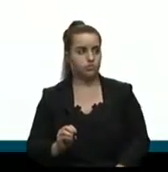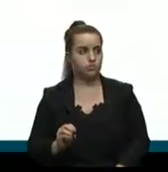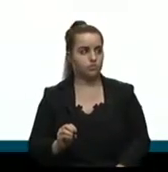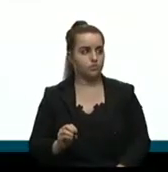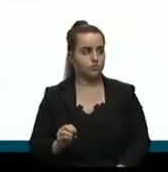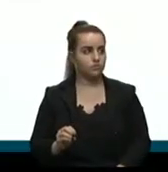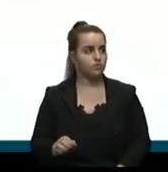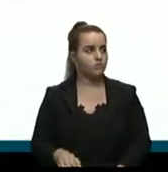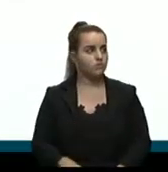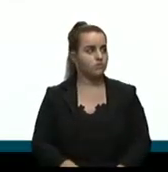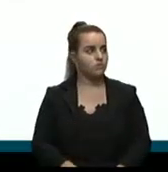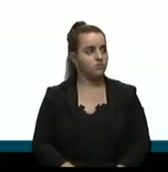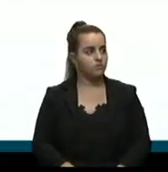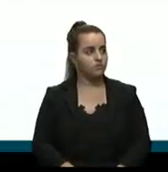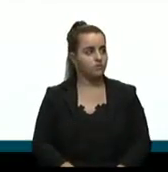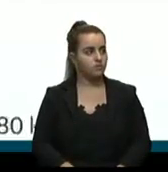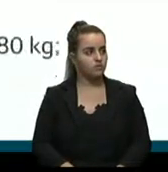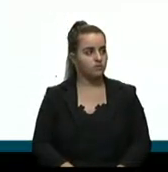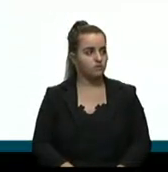suposição.